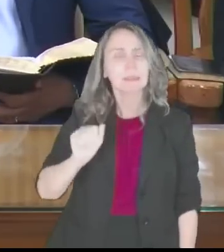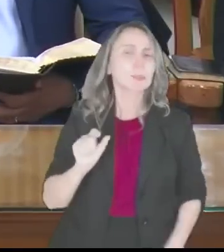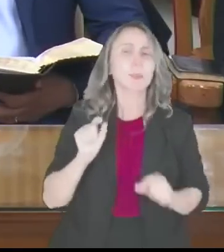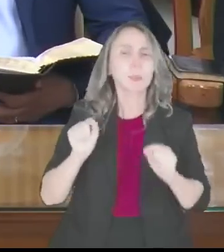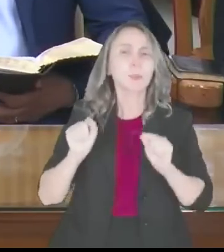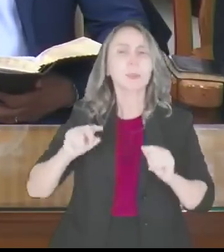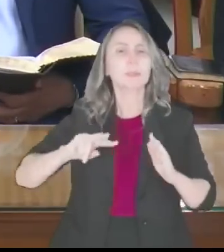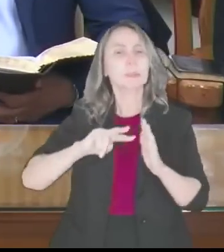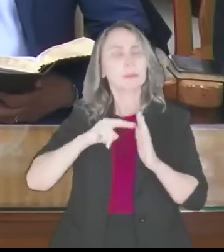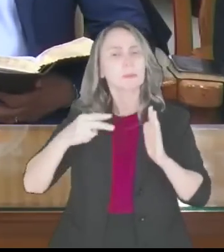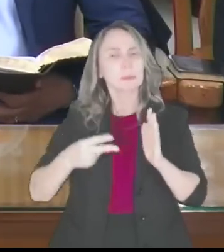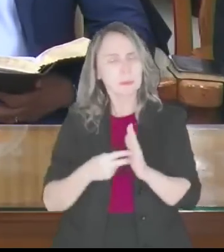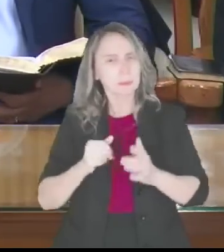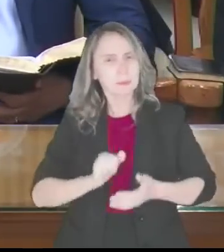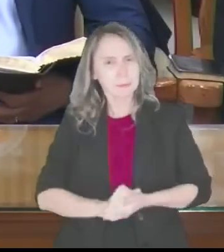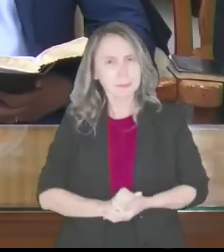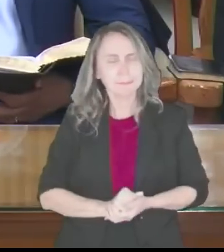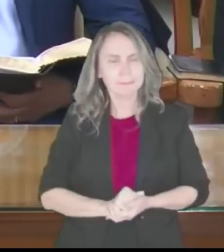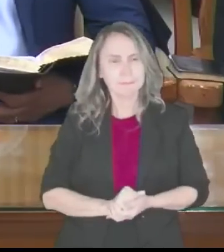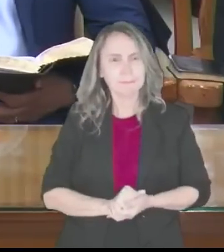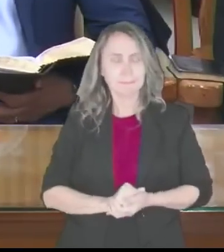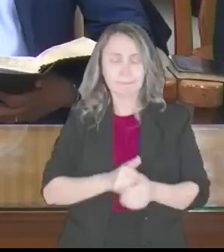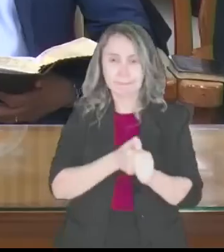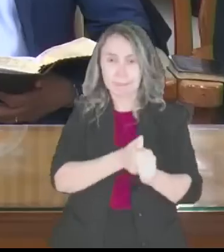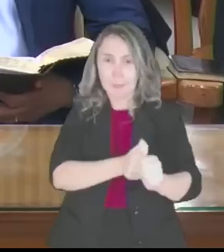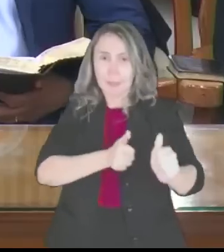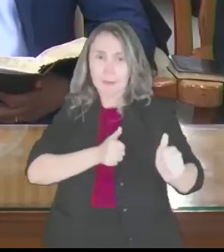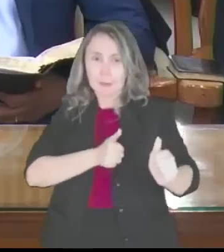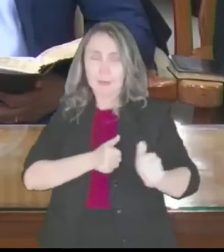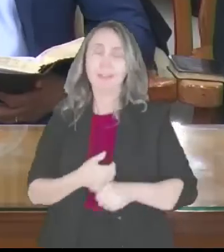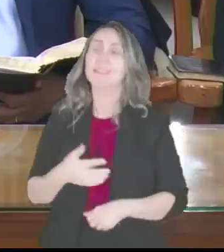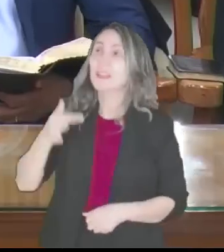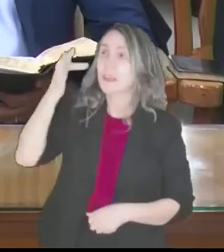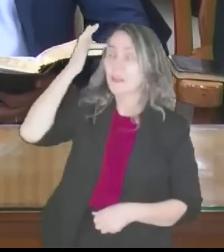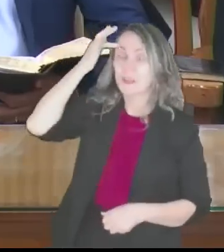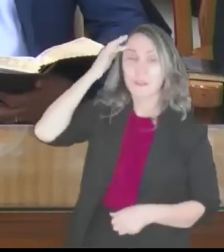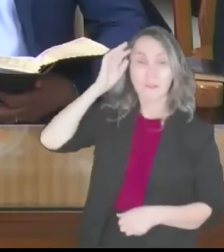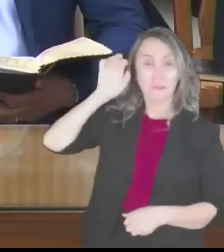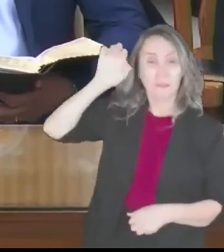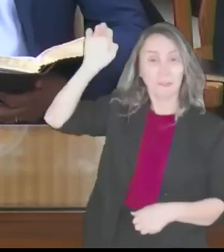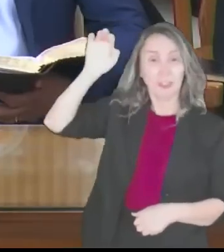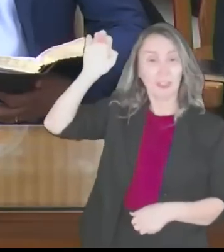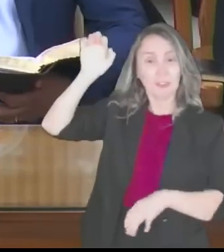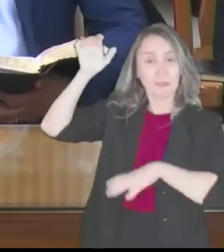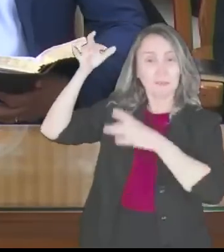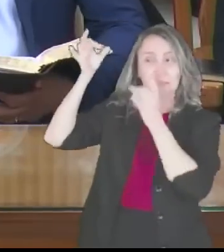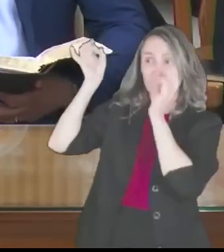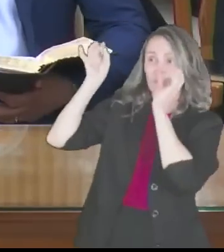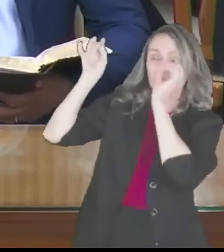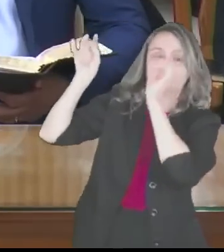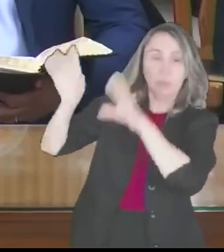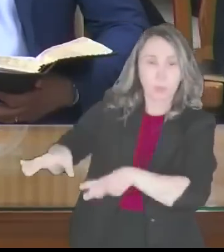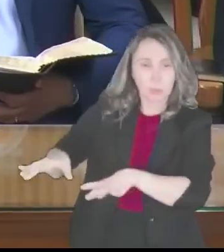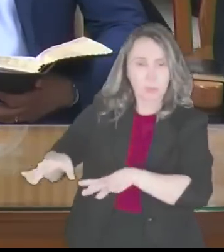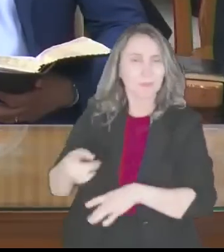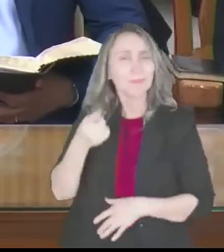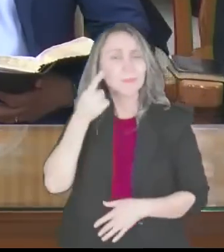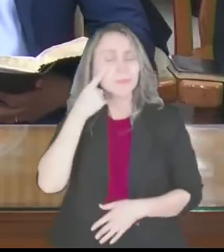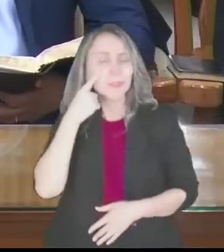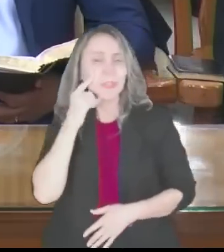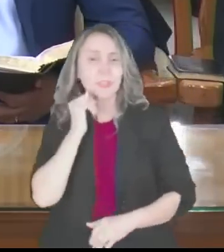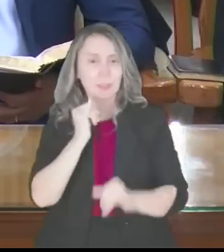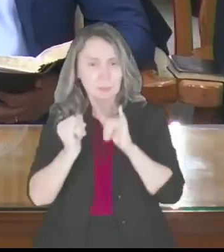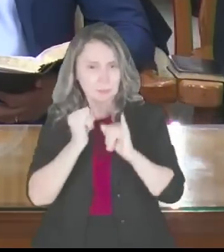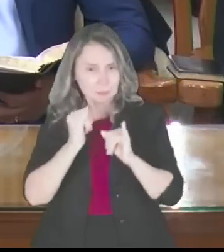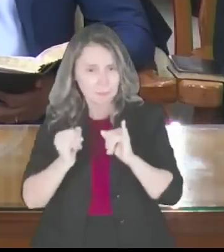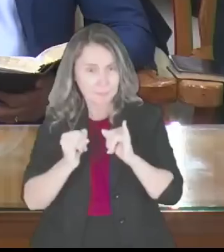que abandonou o que, meus amados irmãos? A fé. Você vai ver na internet pessoas que já foram